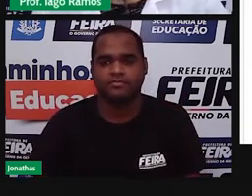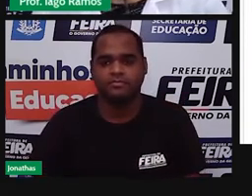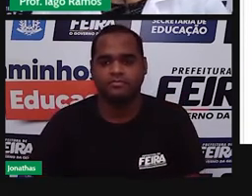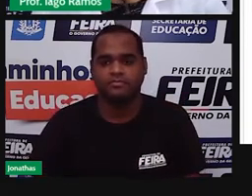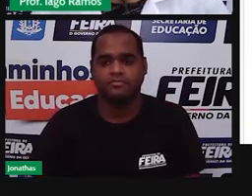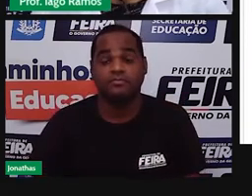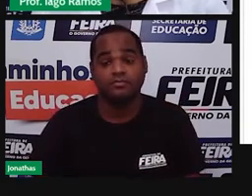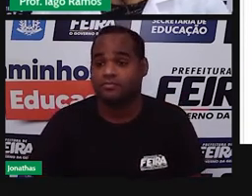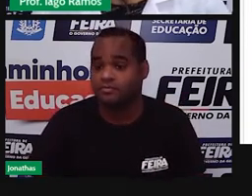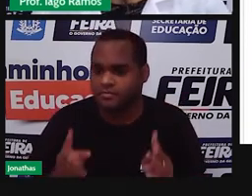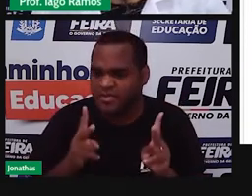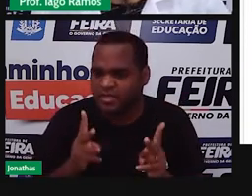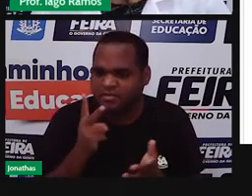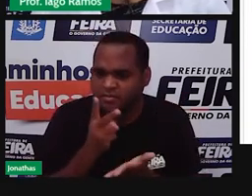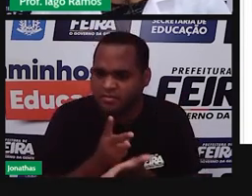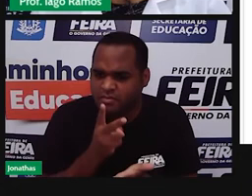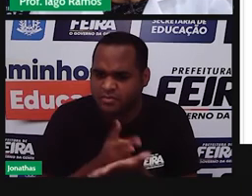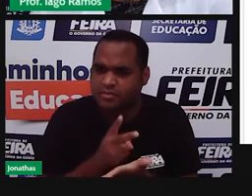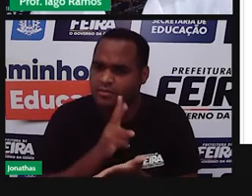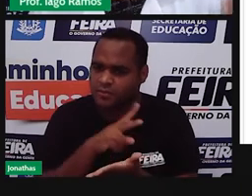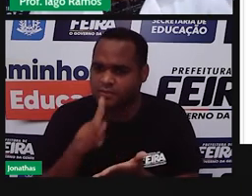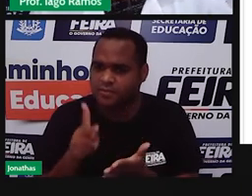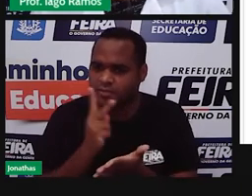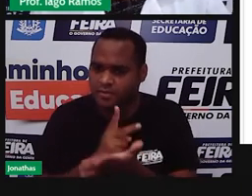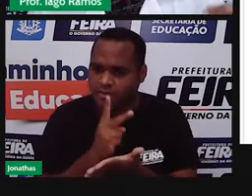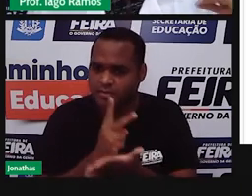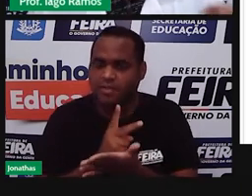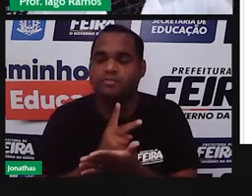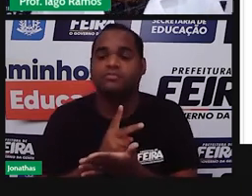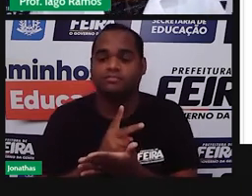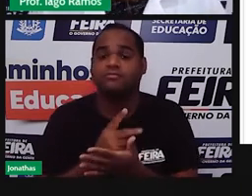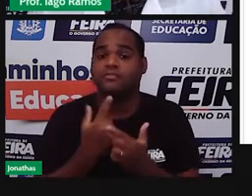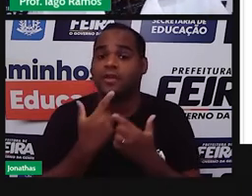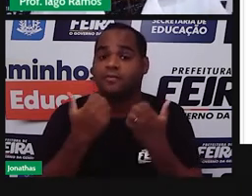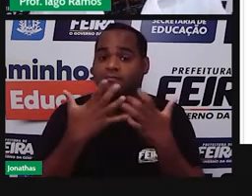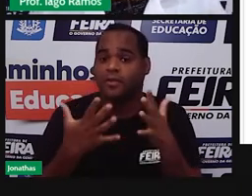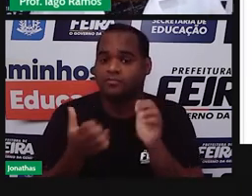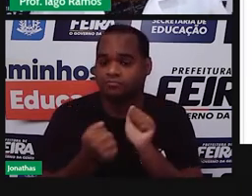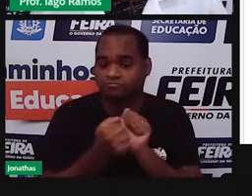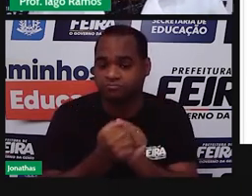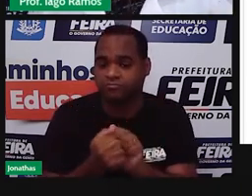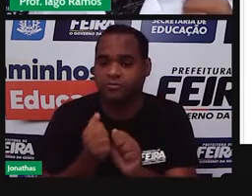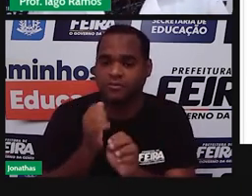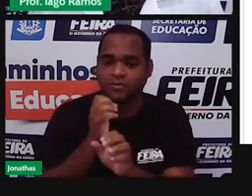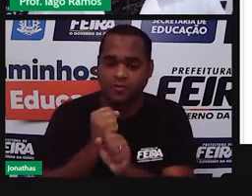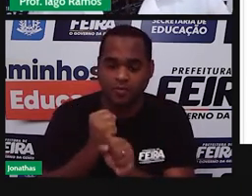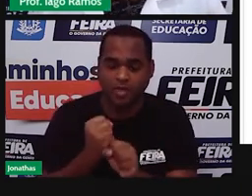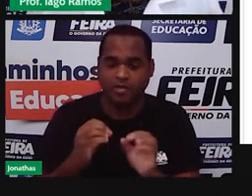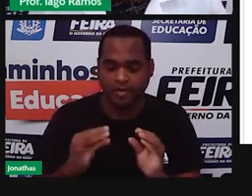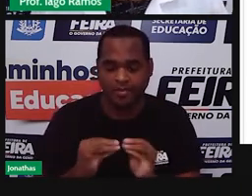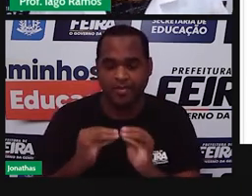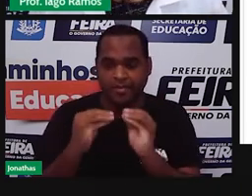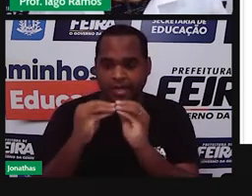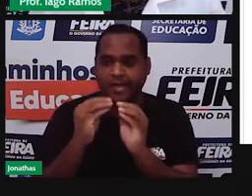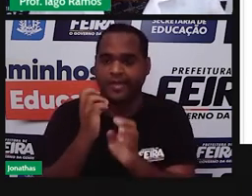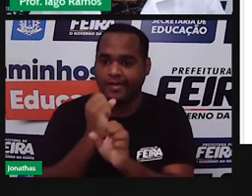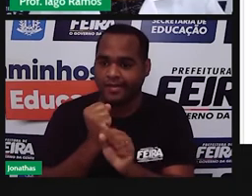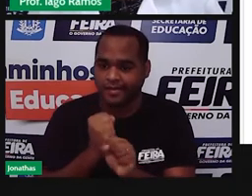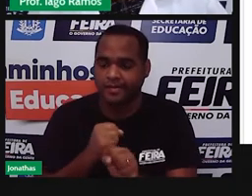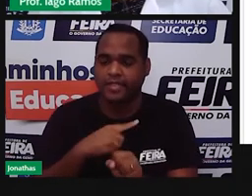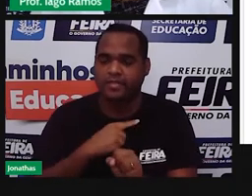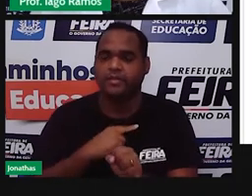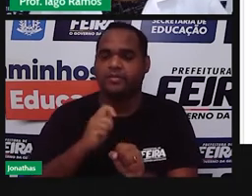Sempre, professor, sempre. Juntou, somou, adicionou números negativos,